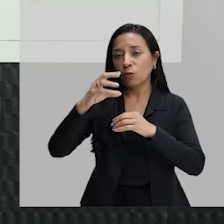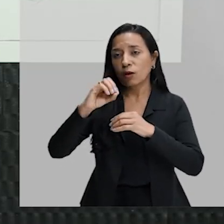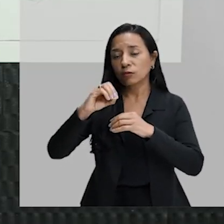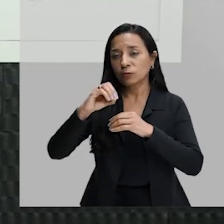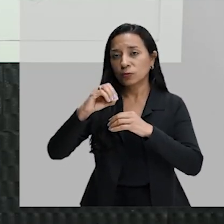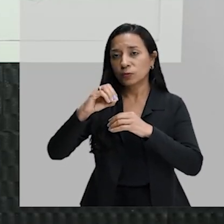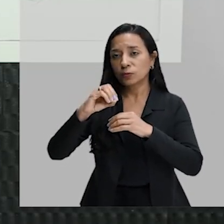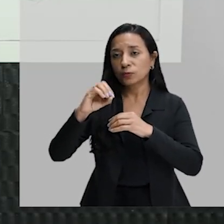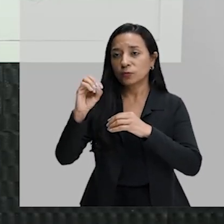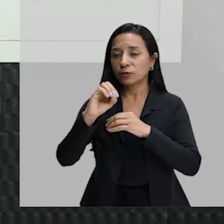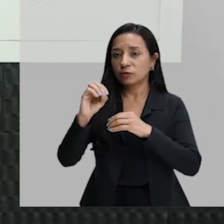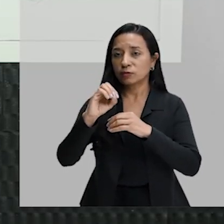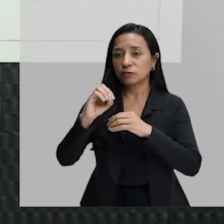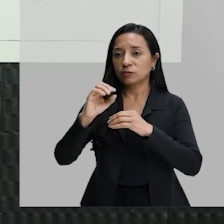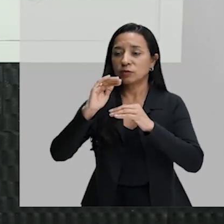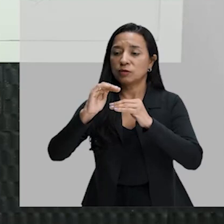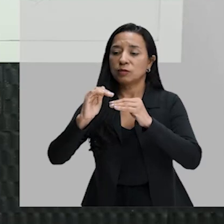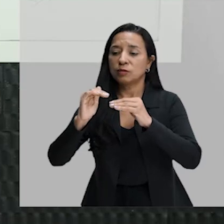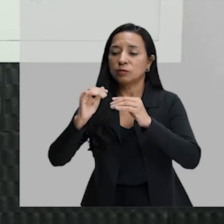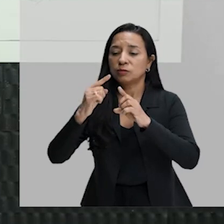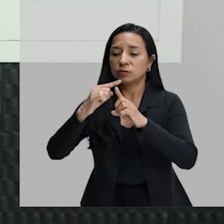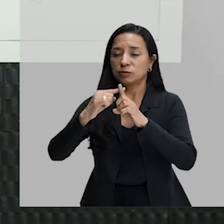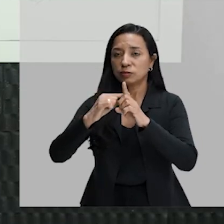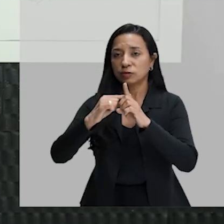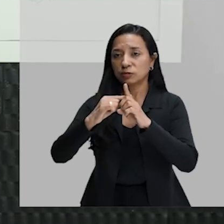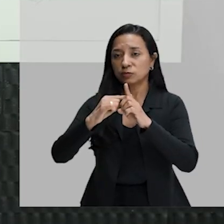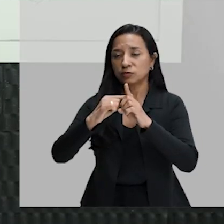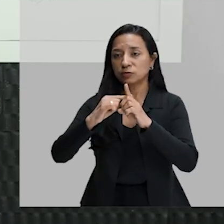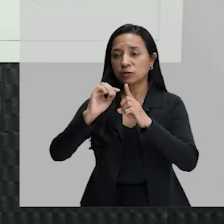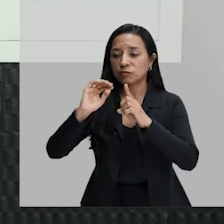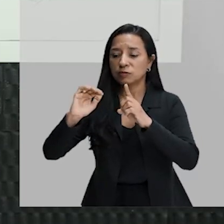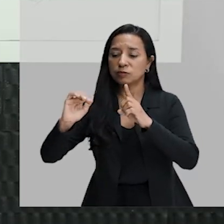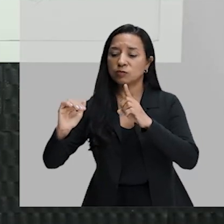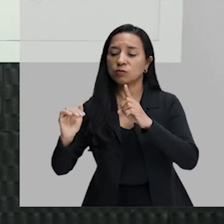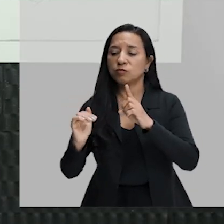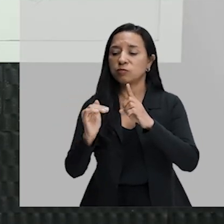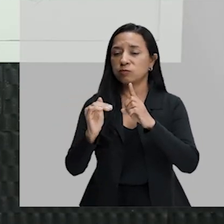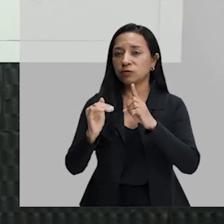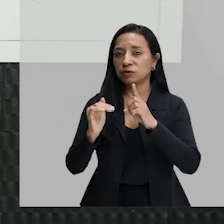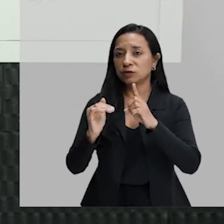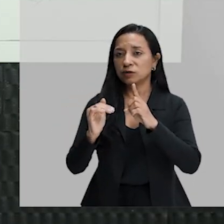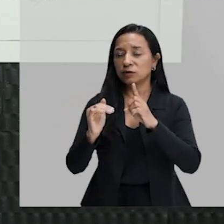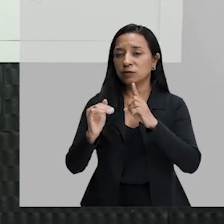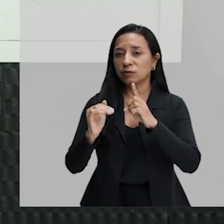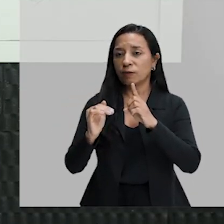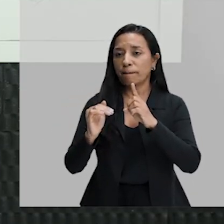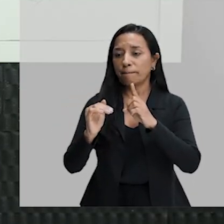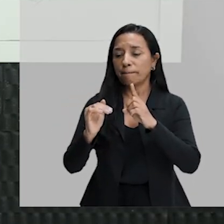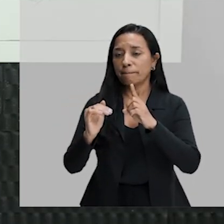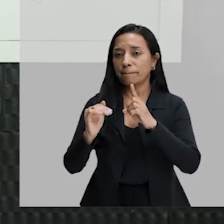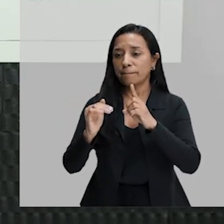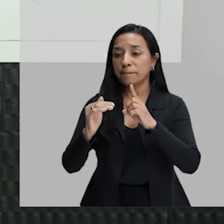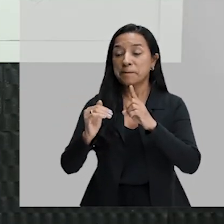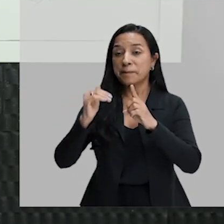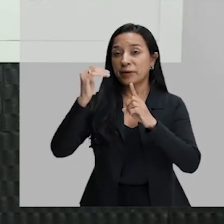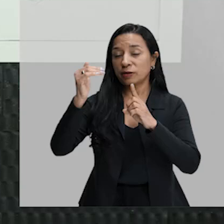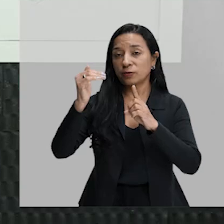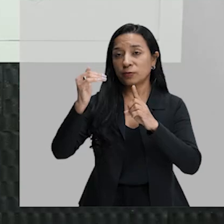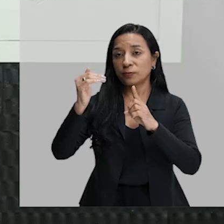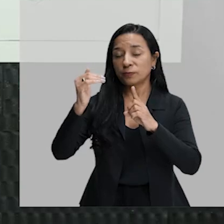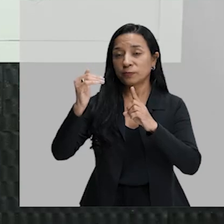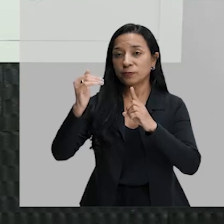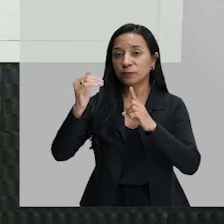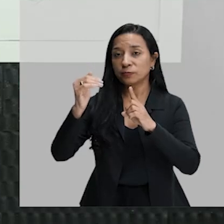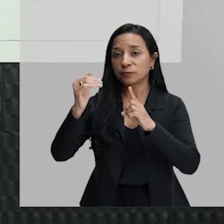a temperatura abaixo dessa camada de gelo vai estar maior do que a temperatura de fora, que é a temperatura ambiente. Garantido